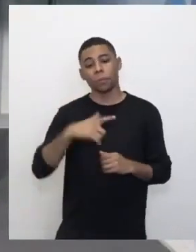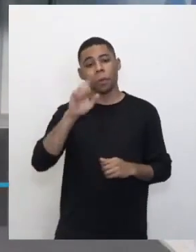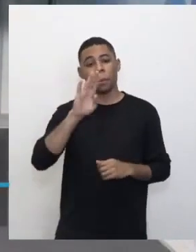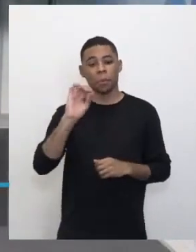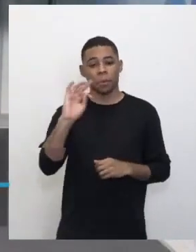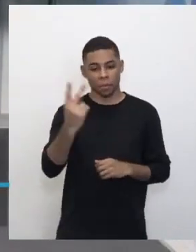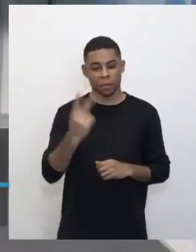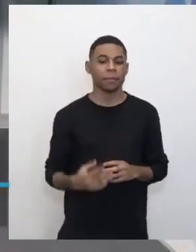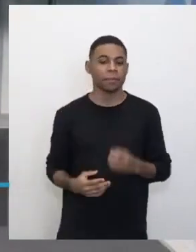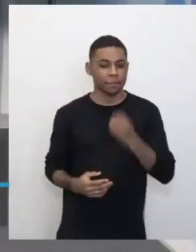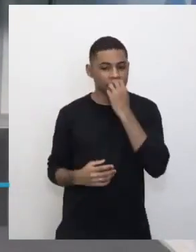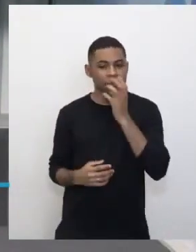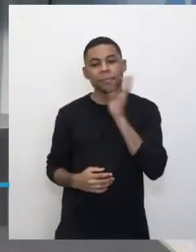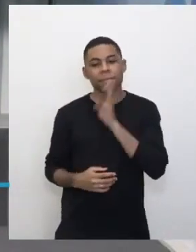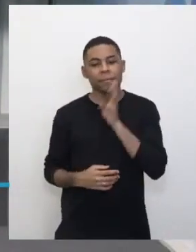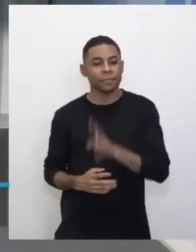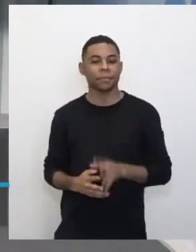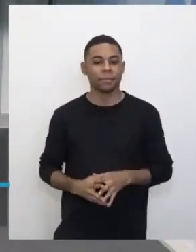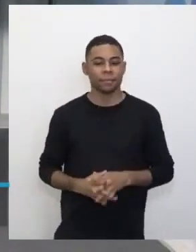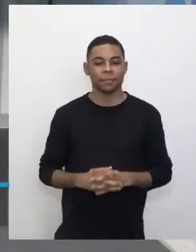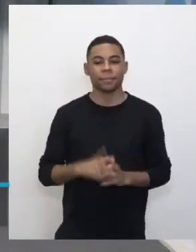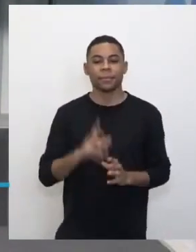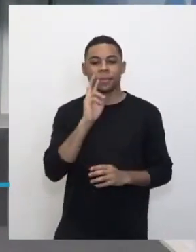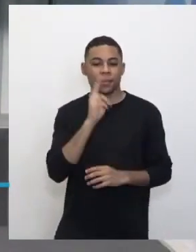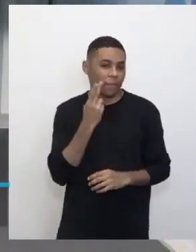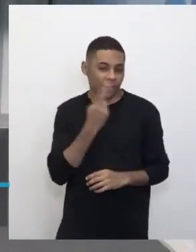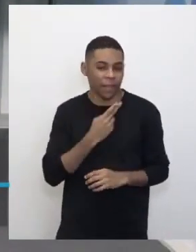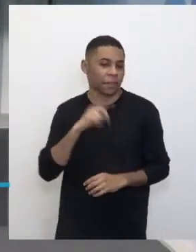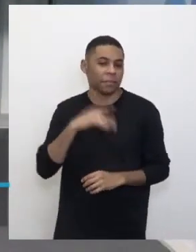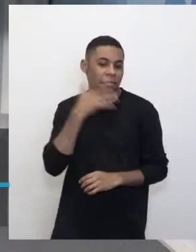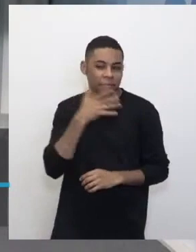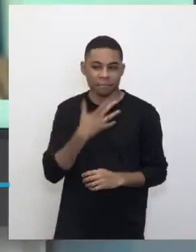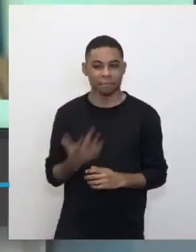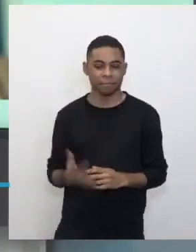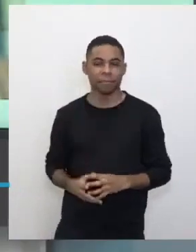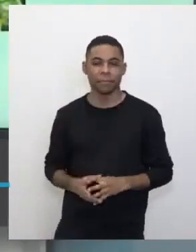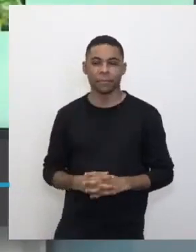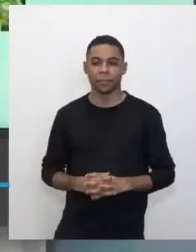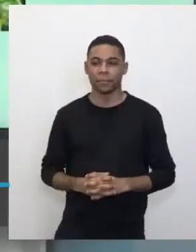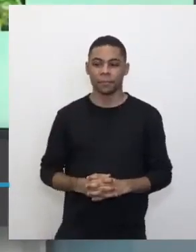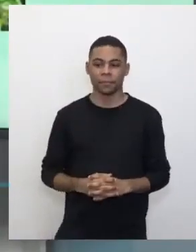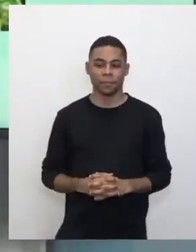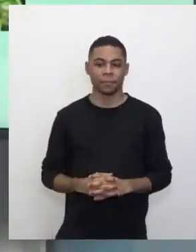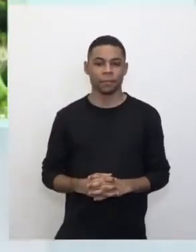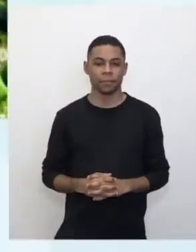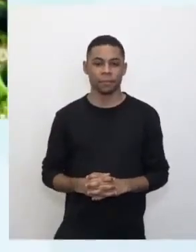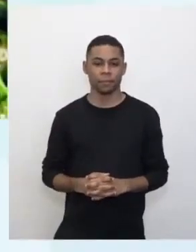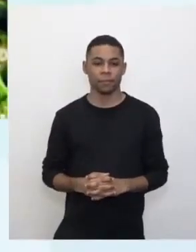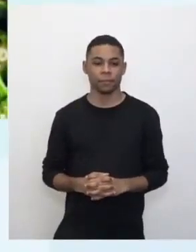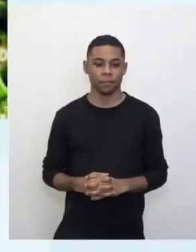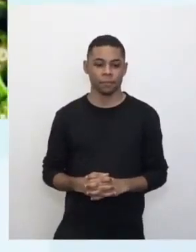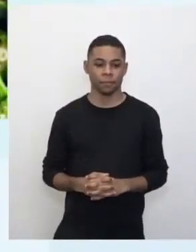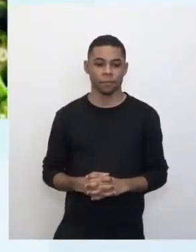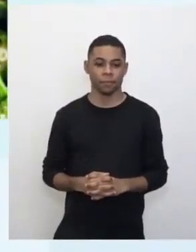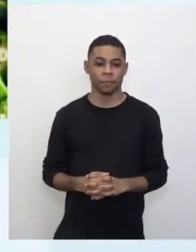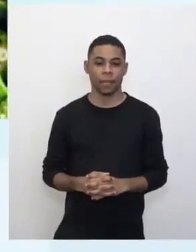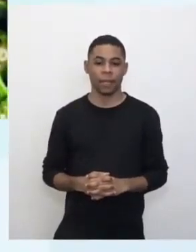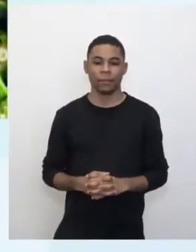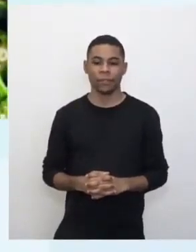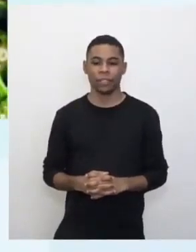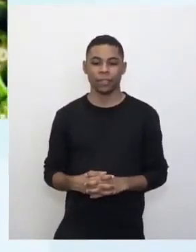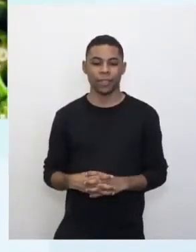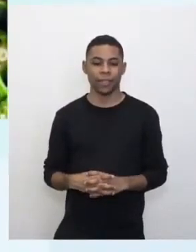bom sorvete. Né? Exatamente. Sorvete é sorvete, vem. Ok. And then we have the next one. You